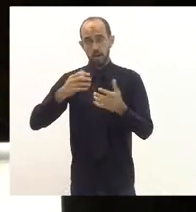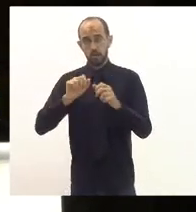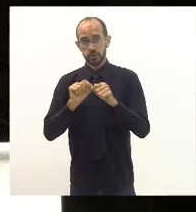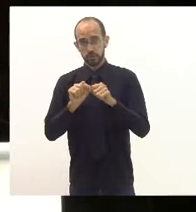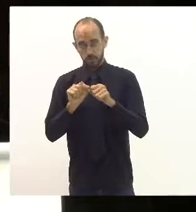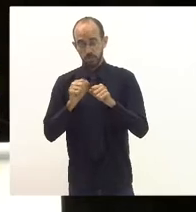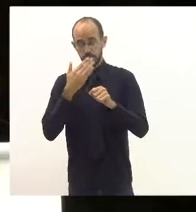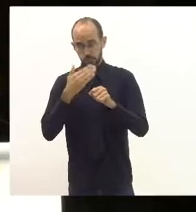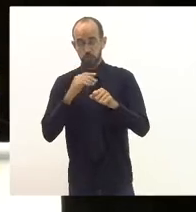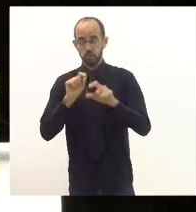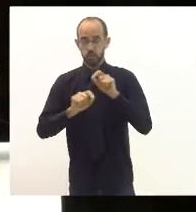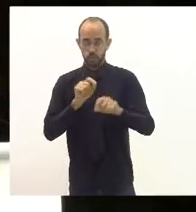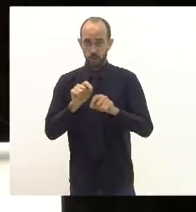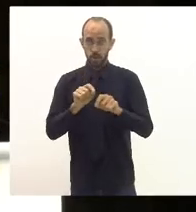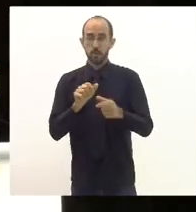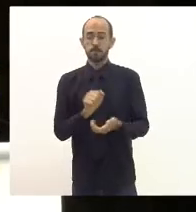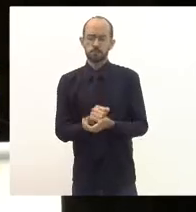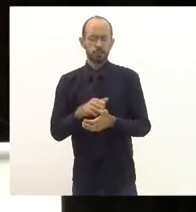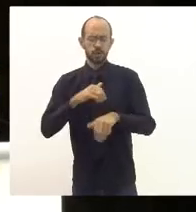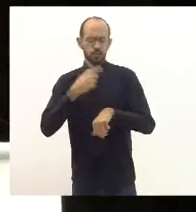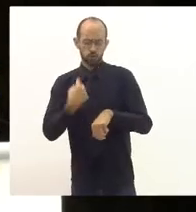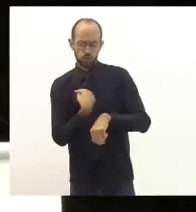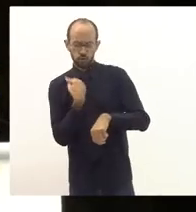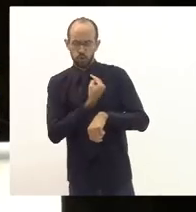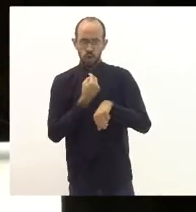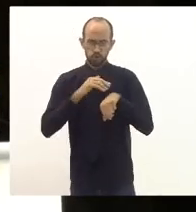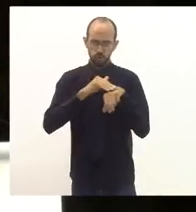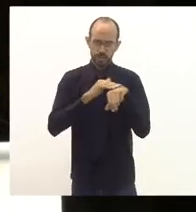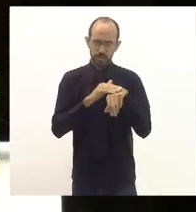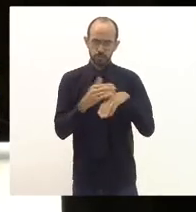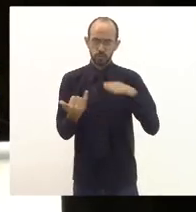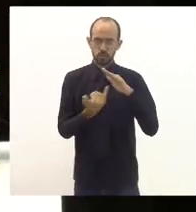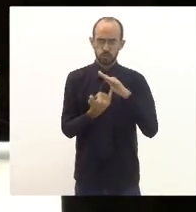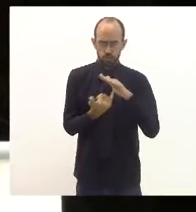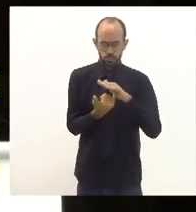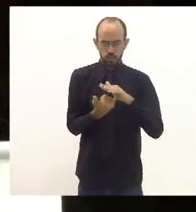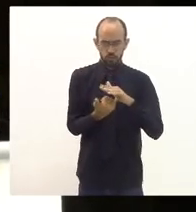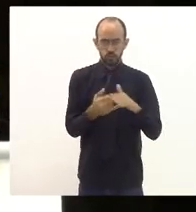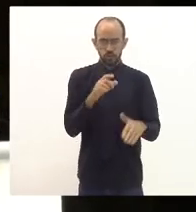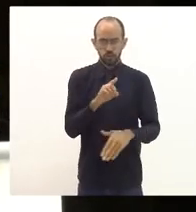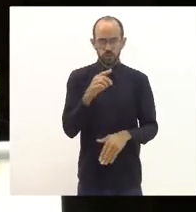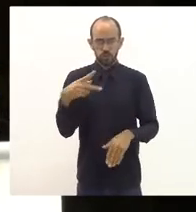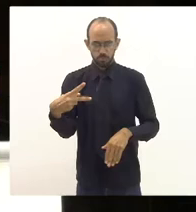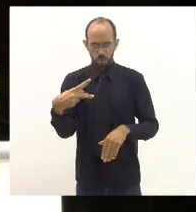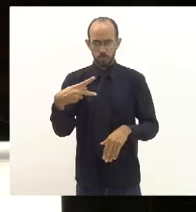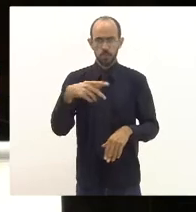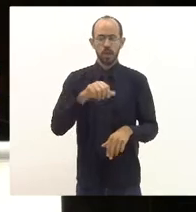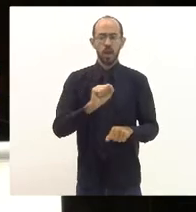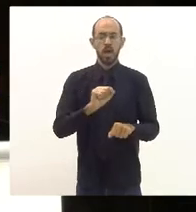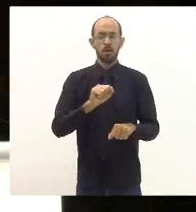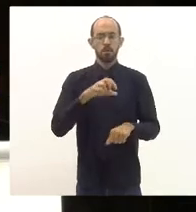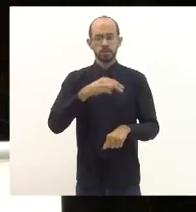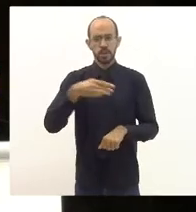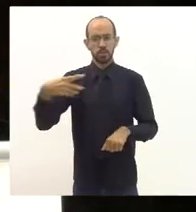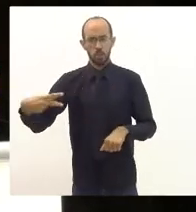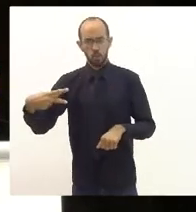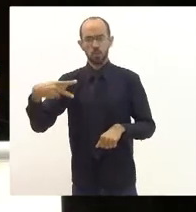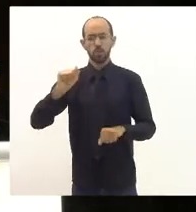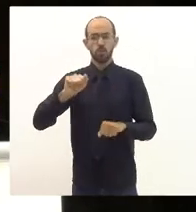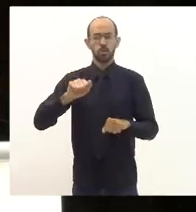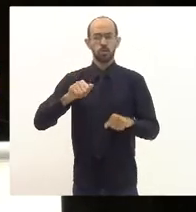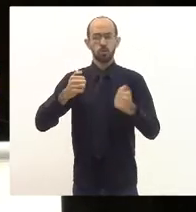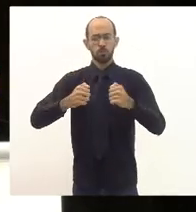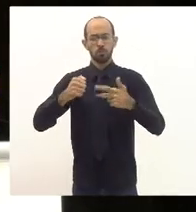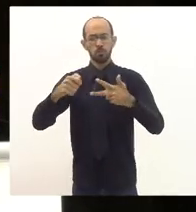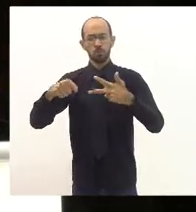a gente possa fazer uma conversa realmente com as instituições Defensoria Pública, Ministério Público e Poder